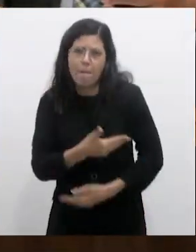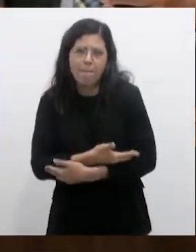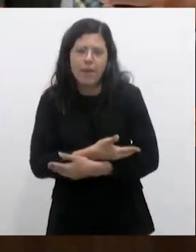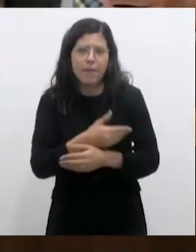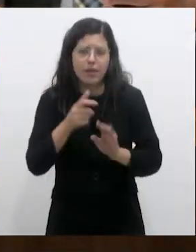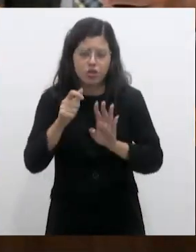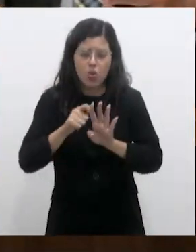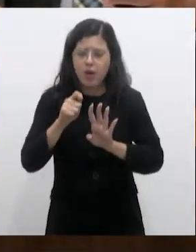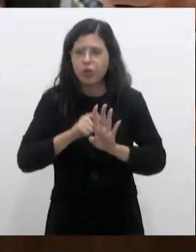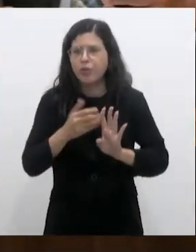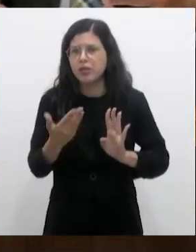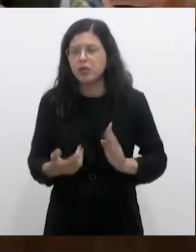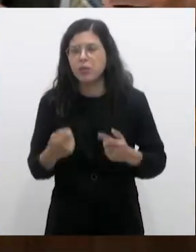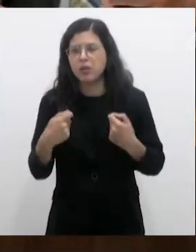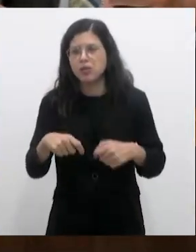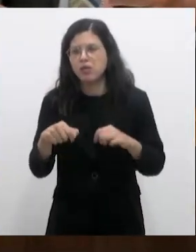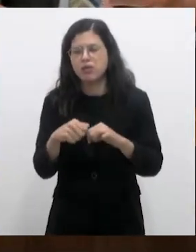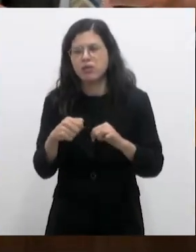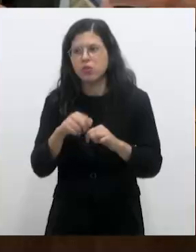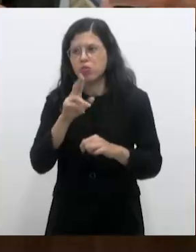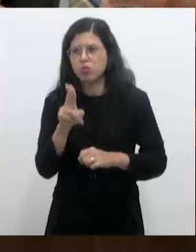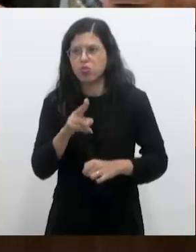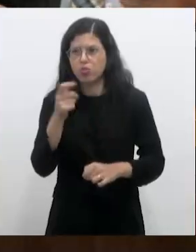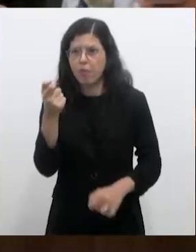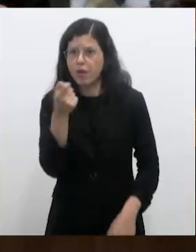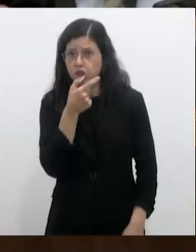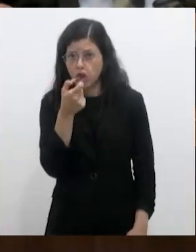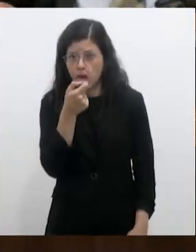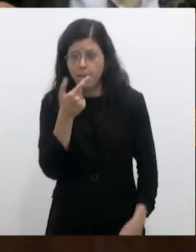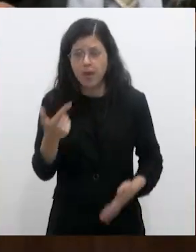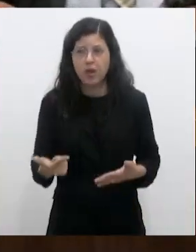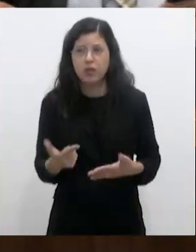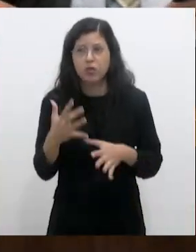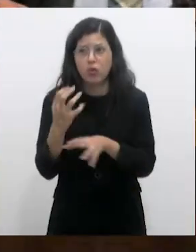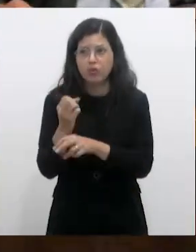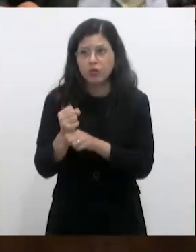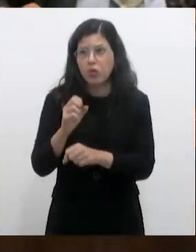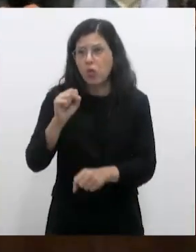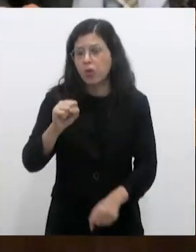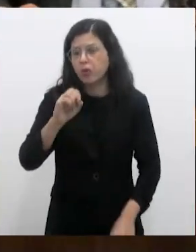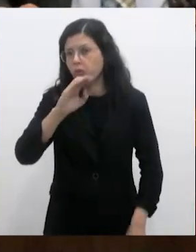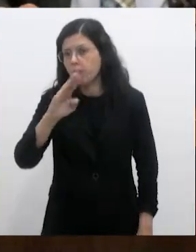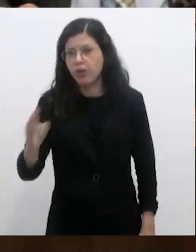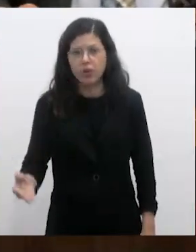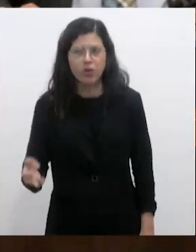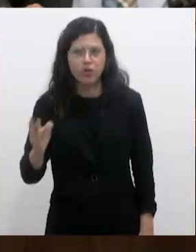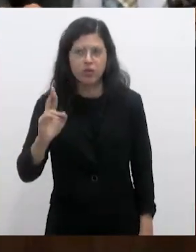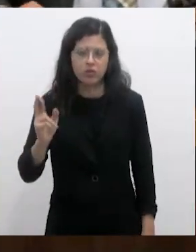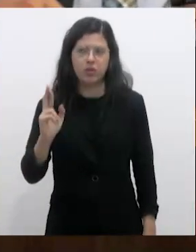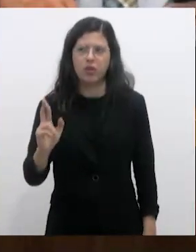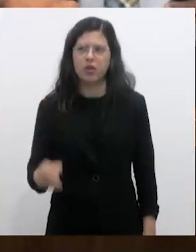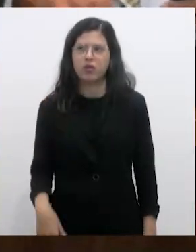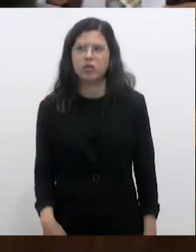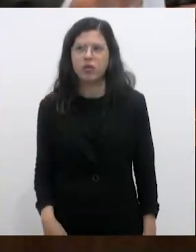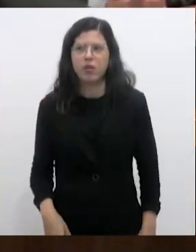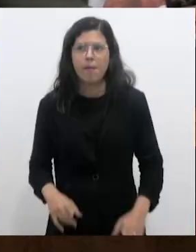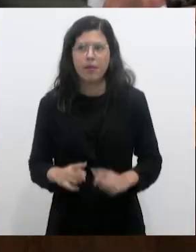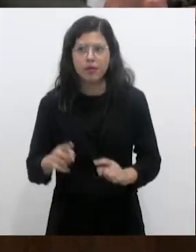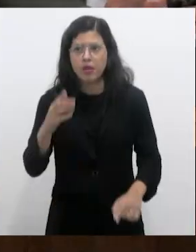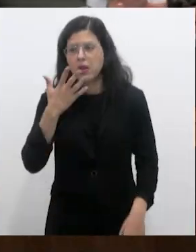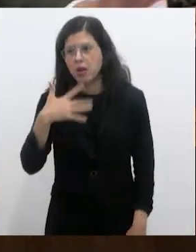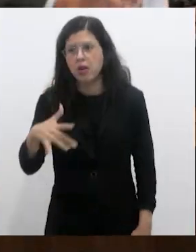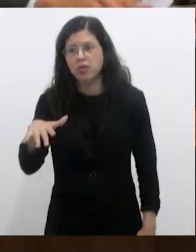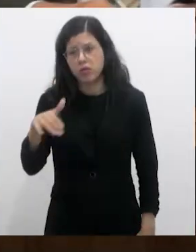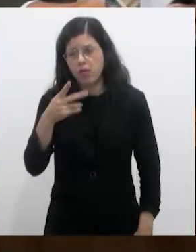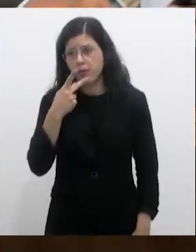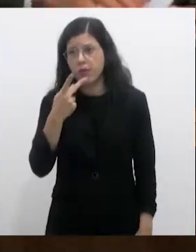precisa fazer ali uso de alguns medicamentos que somados custam mais ou menos 8 milhões de reais. Só que essa criança, como eu disse,